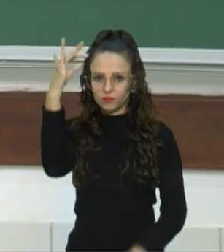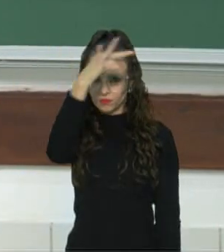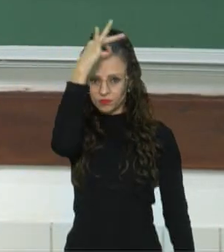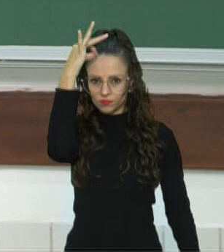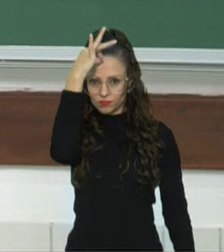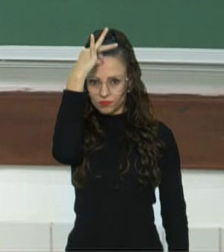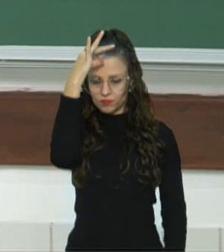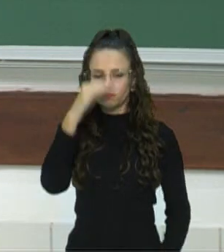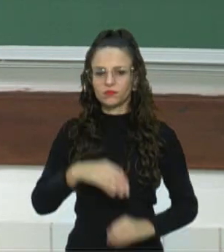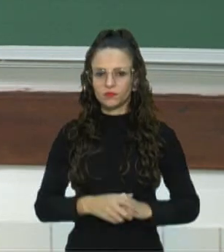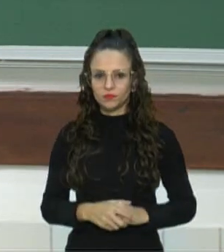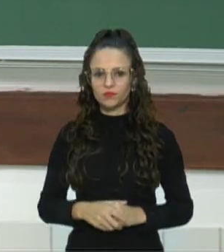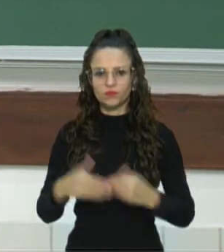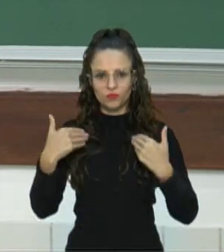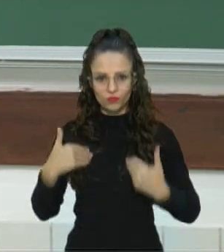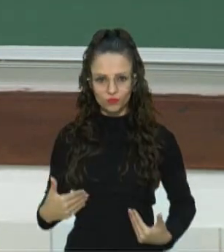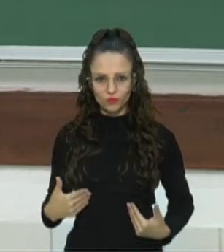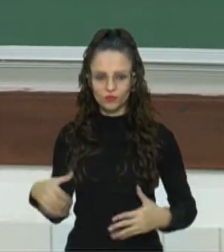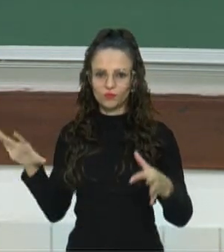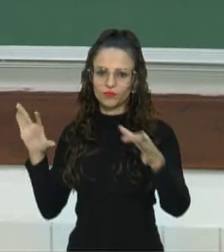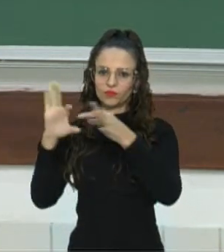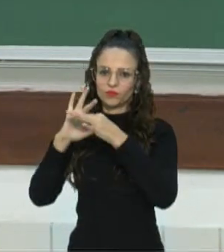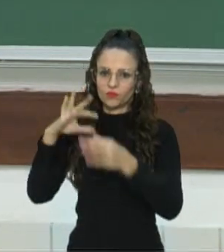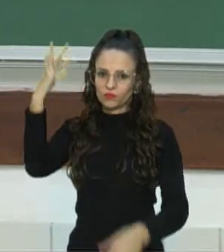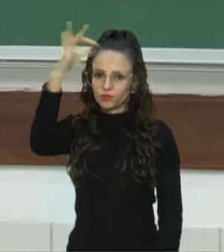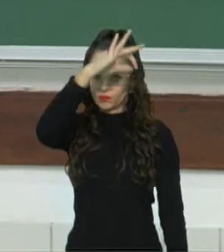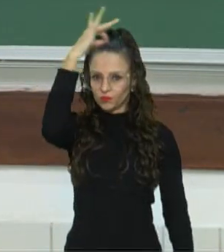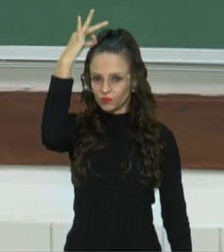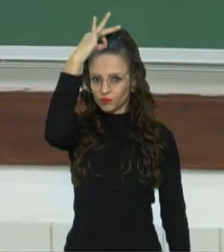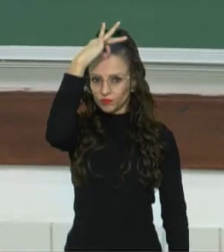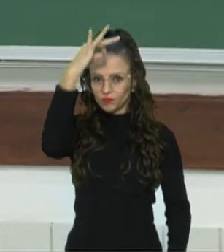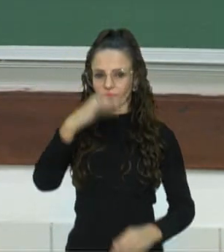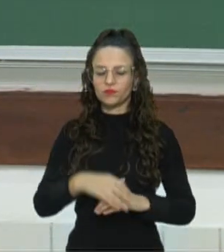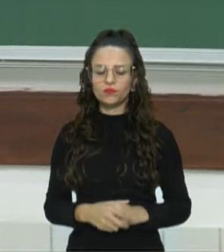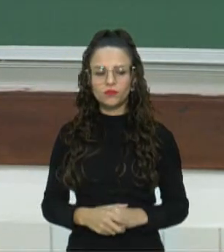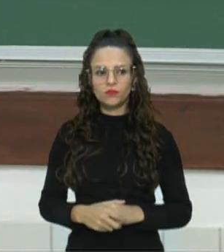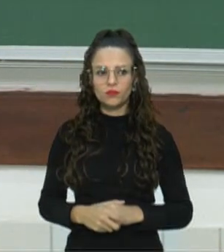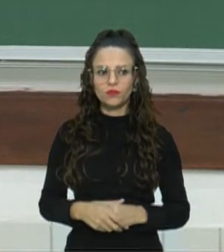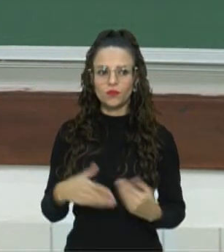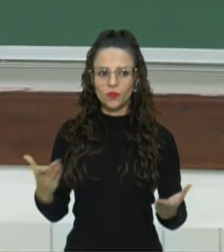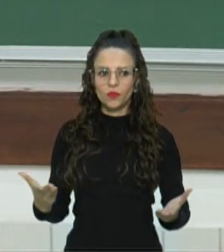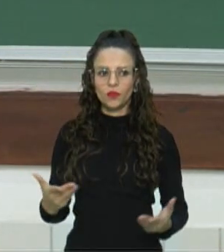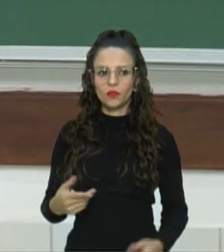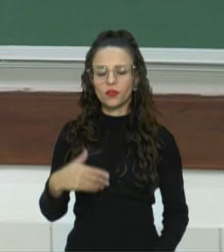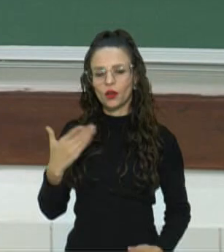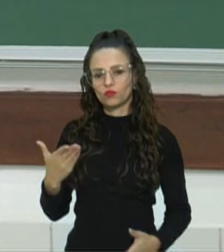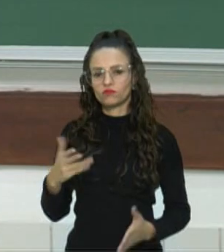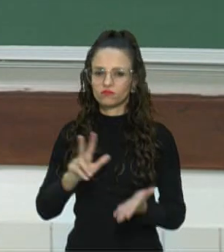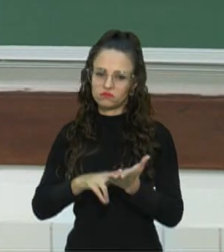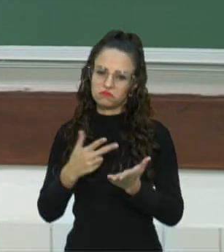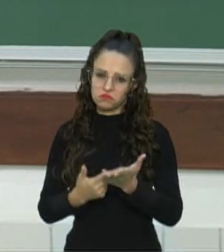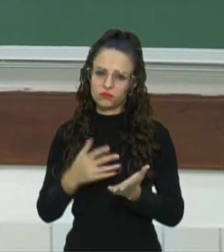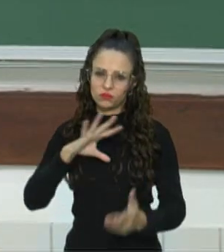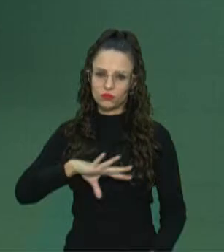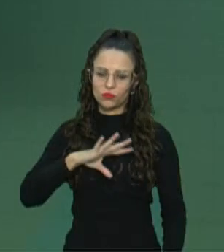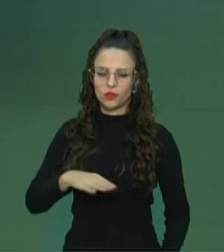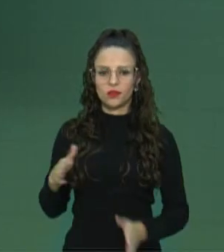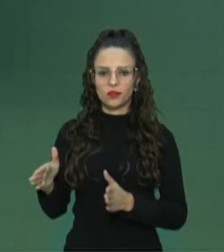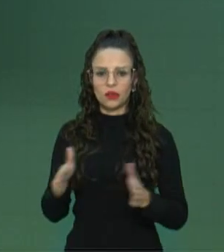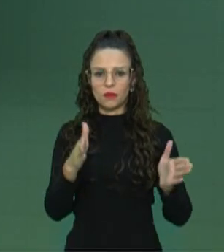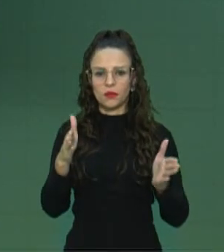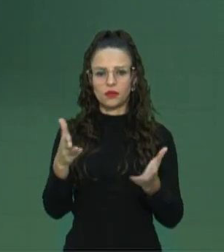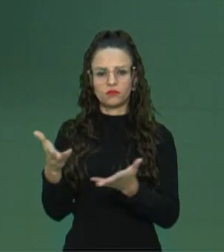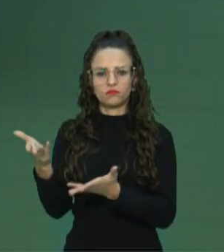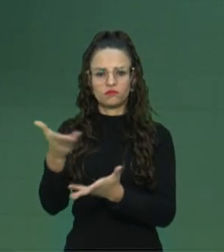2 modalidades, né? Tem a questão de corpo e espírito. Então, trazendo o Aikido para o português, temos o quê? O caminho da